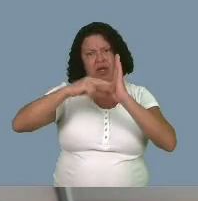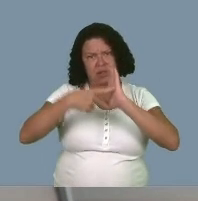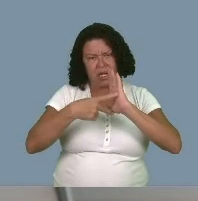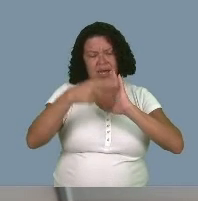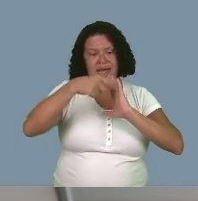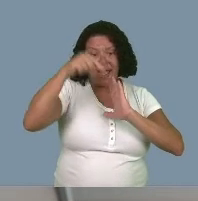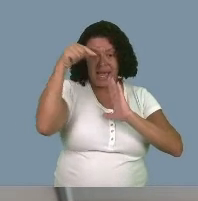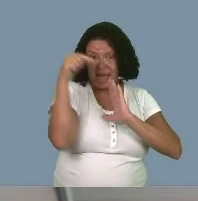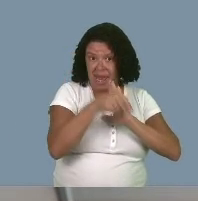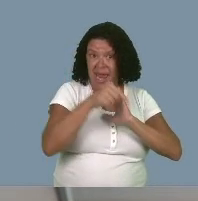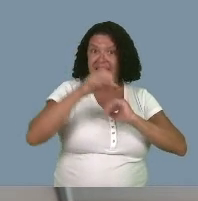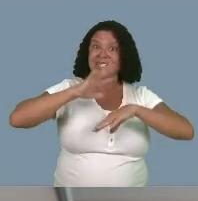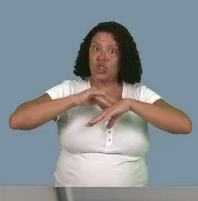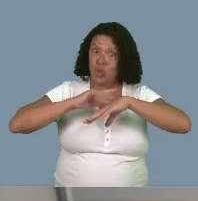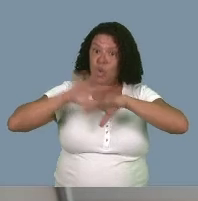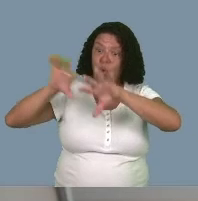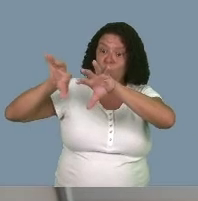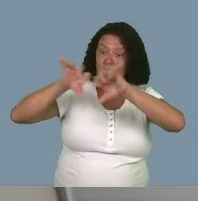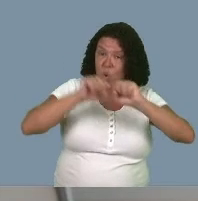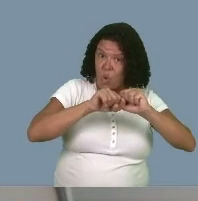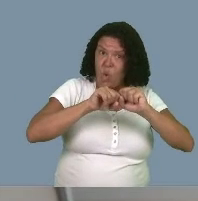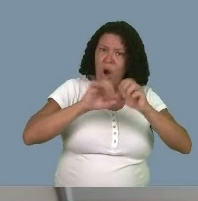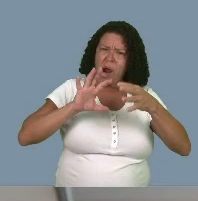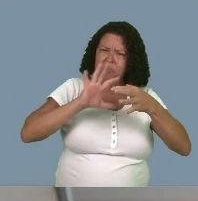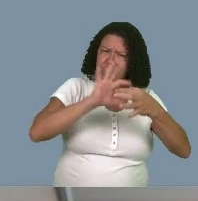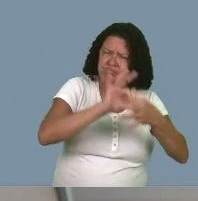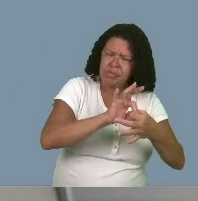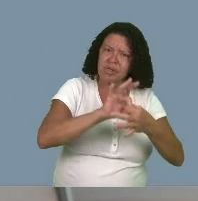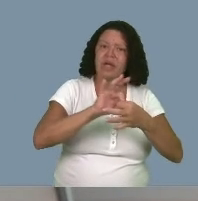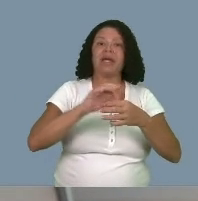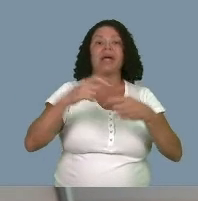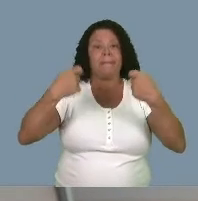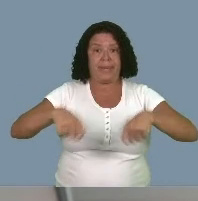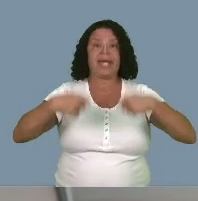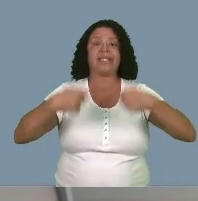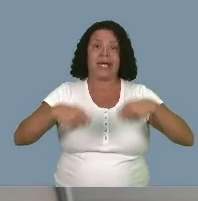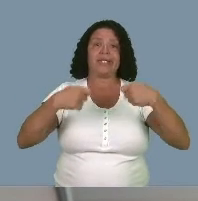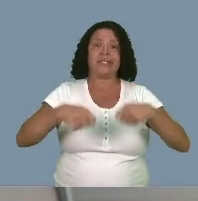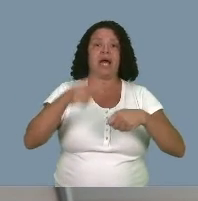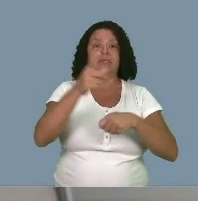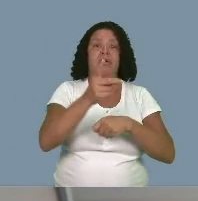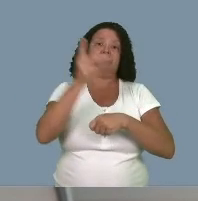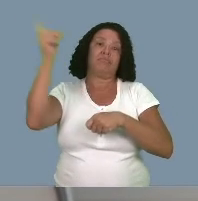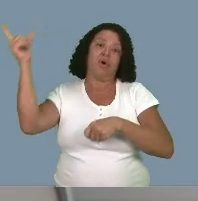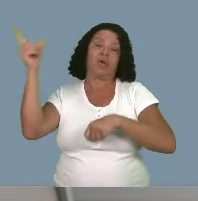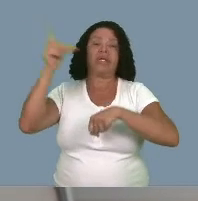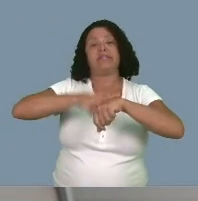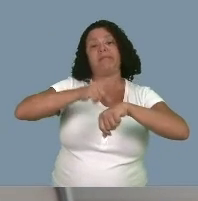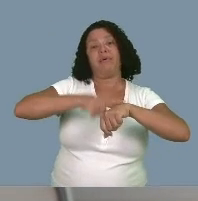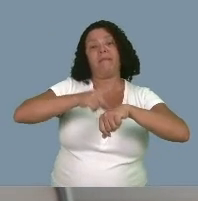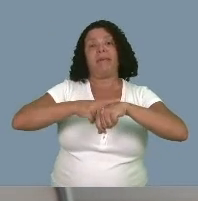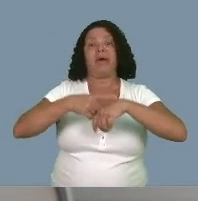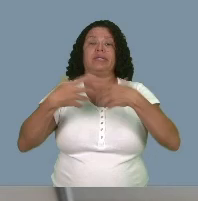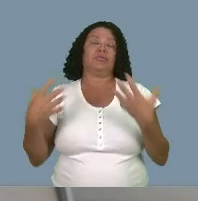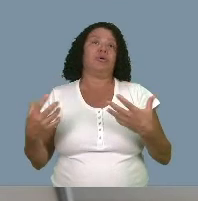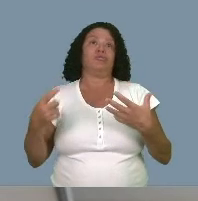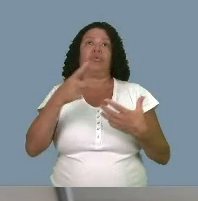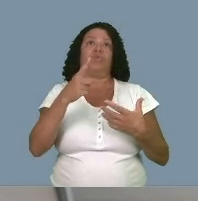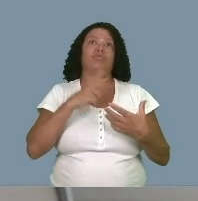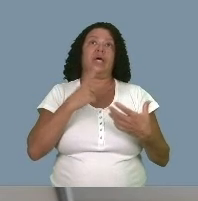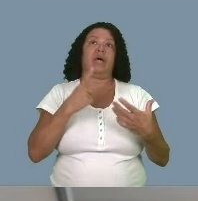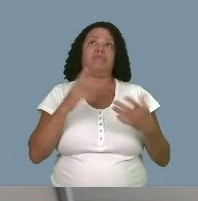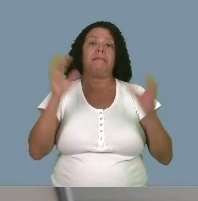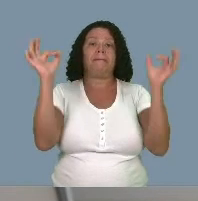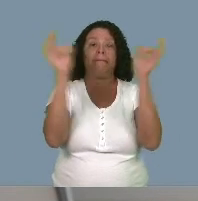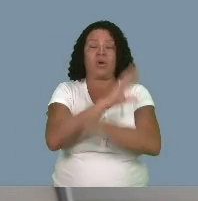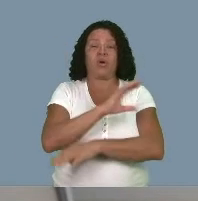né? Ou até mesmo outro, que fosse necessário a sua partida nessa hora quando se cumpriu a etapa